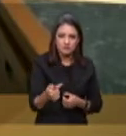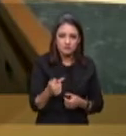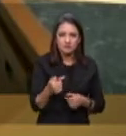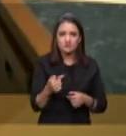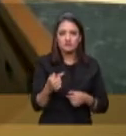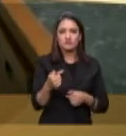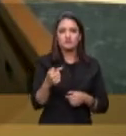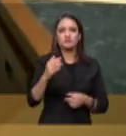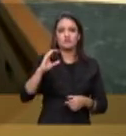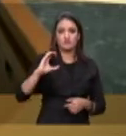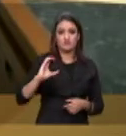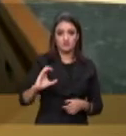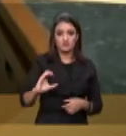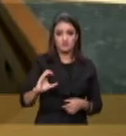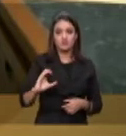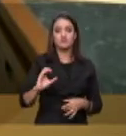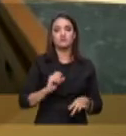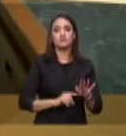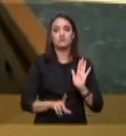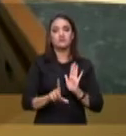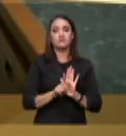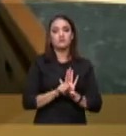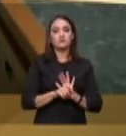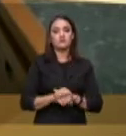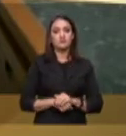57C daquela lei,